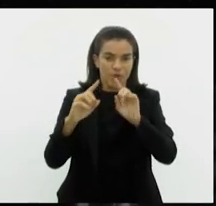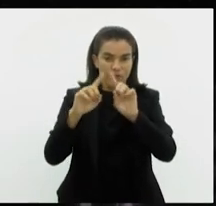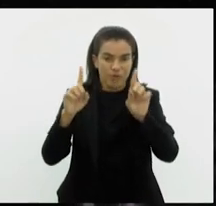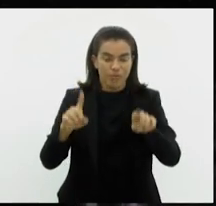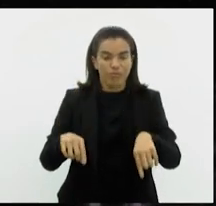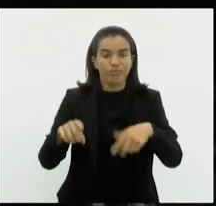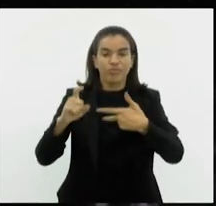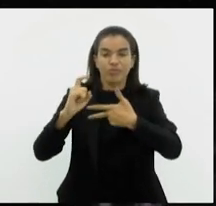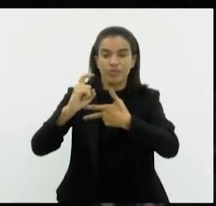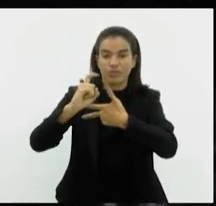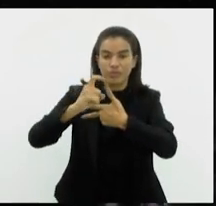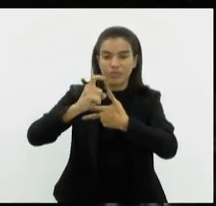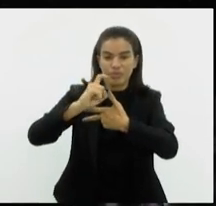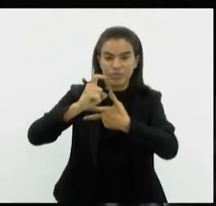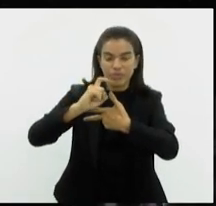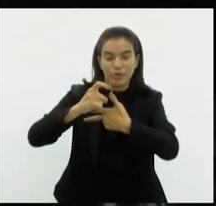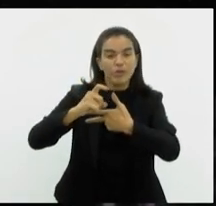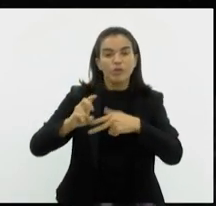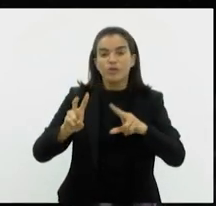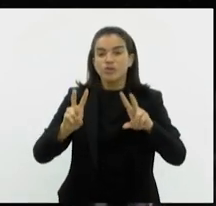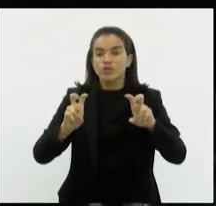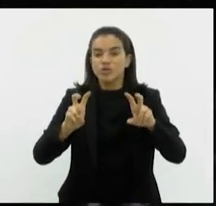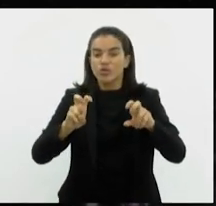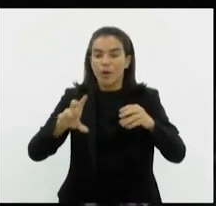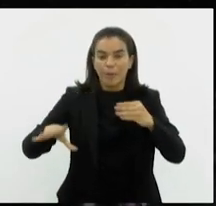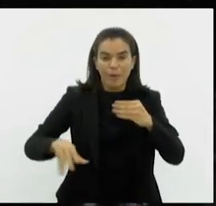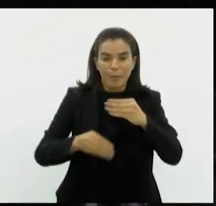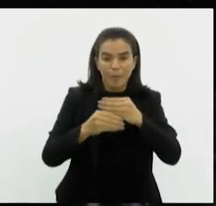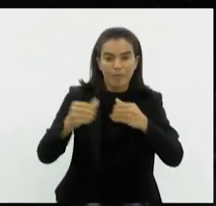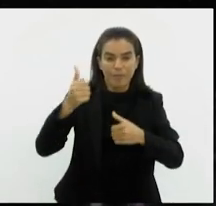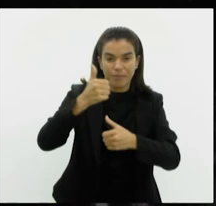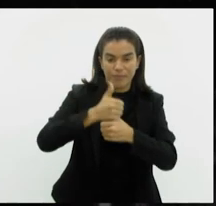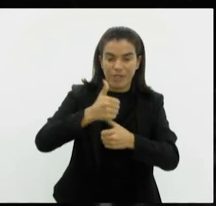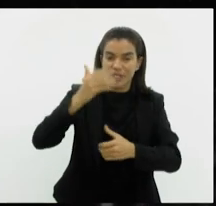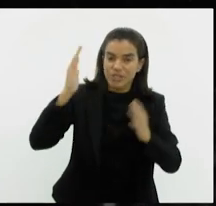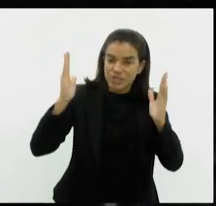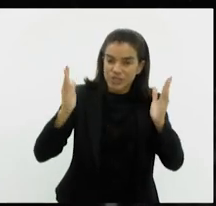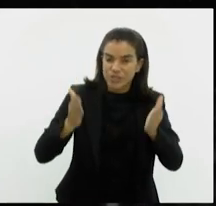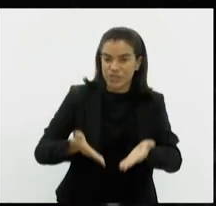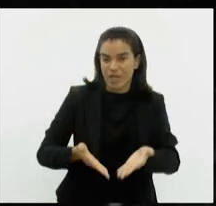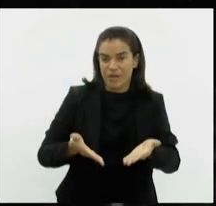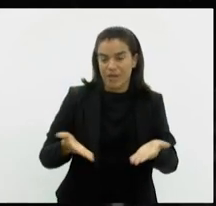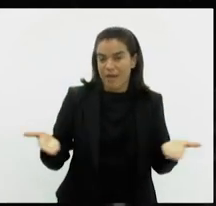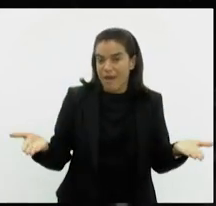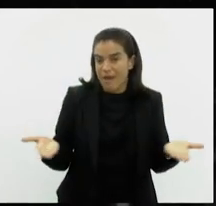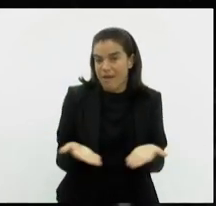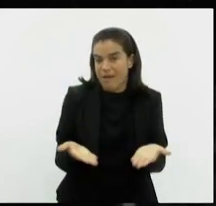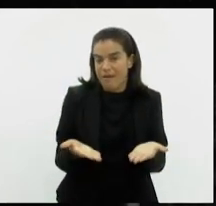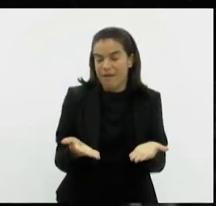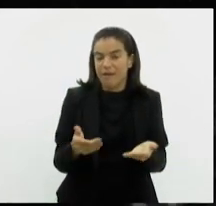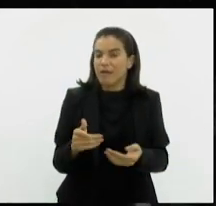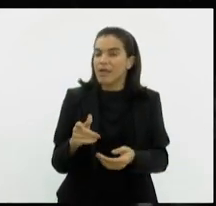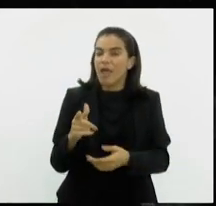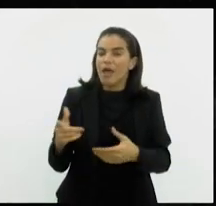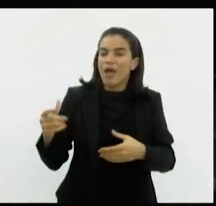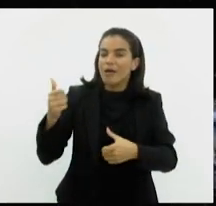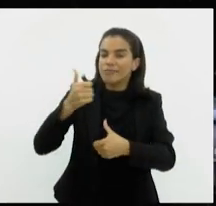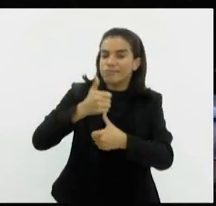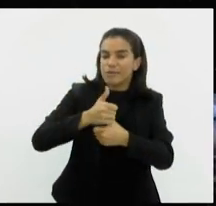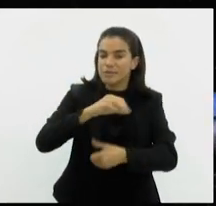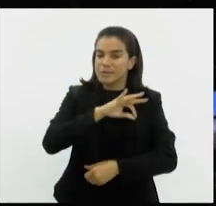Executivo no que se trata da recomposição já a recomposição salarial que é